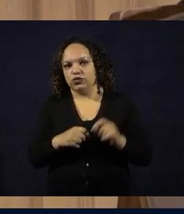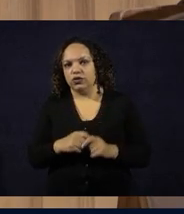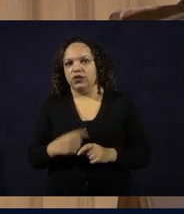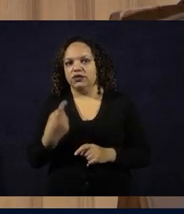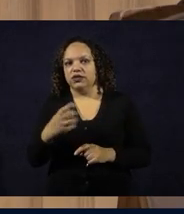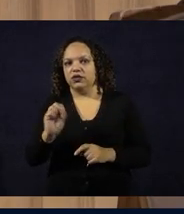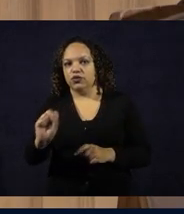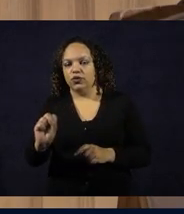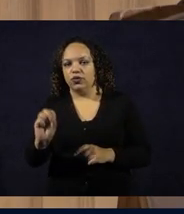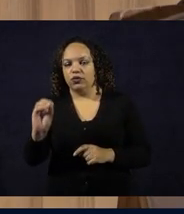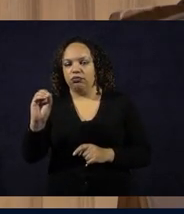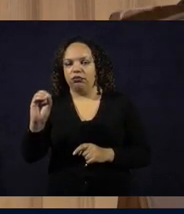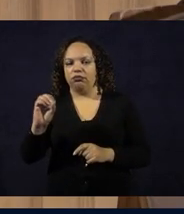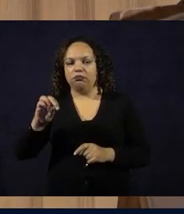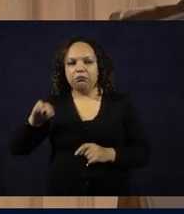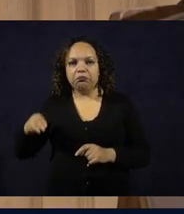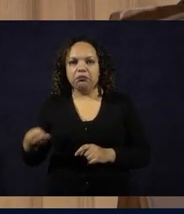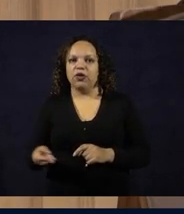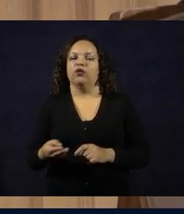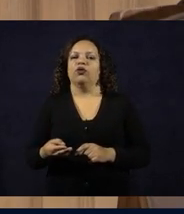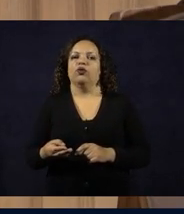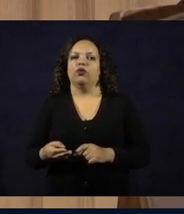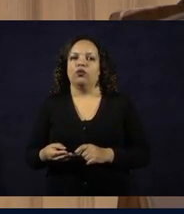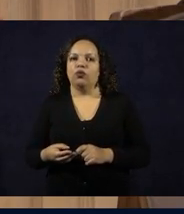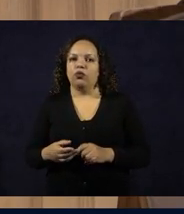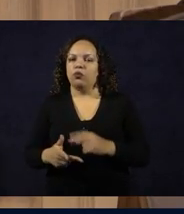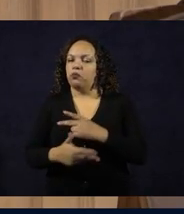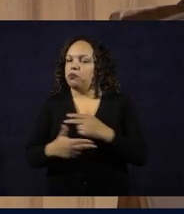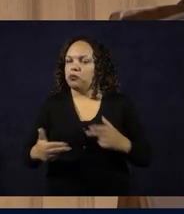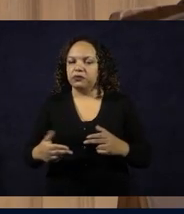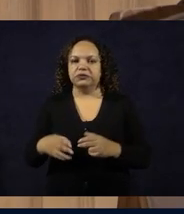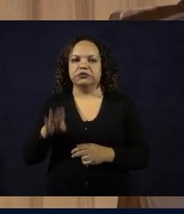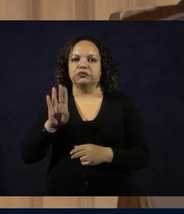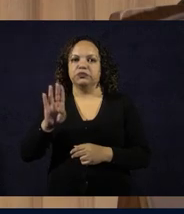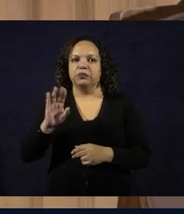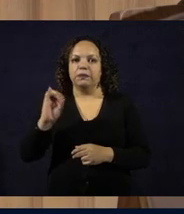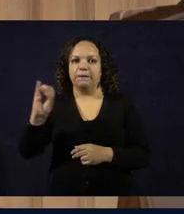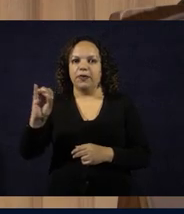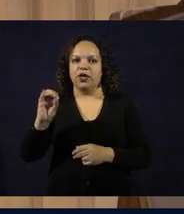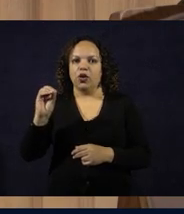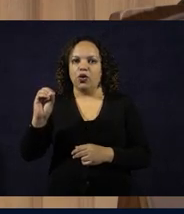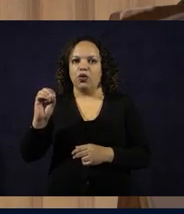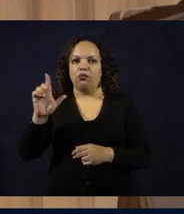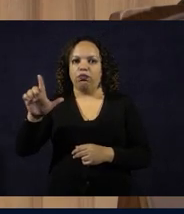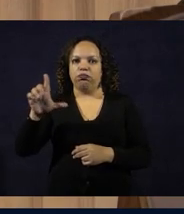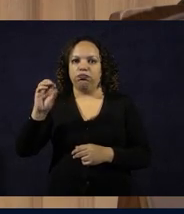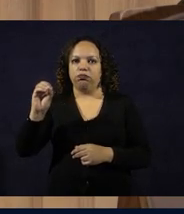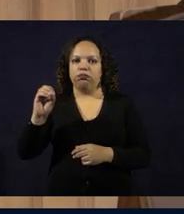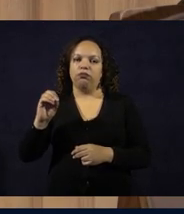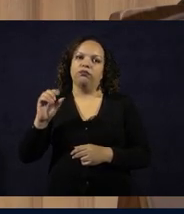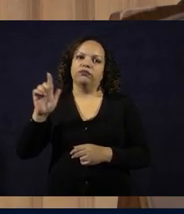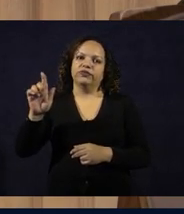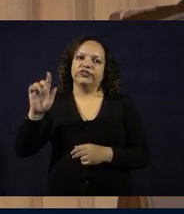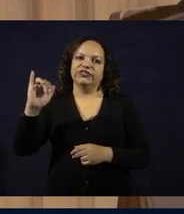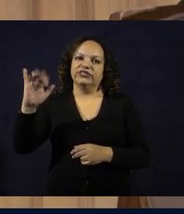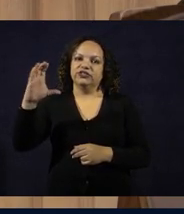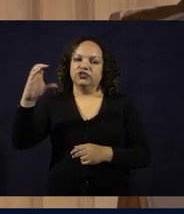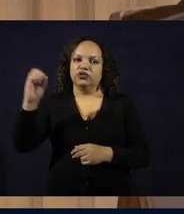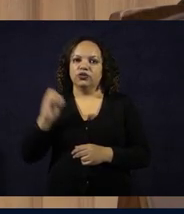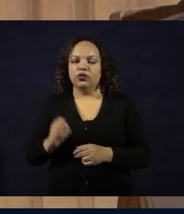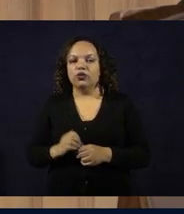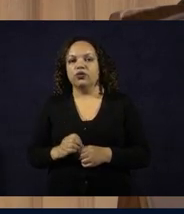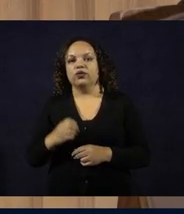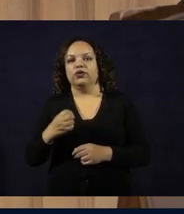tipo de defensivo biológico algum tipo e nós já temos 25 mil hectares